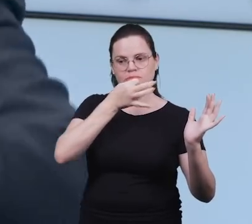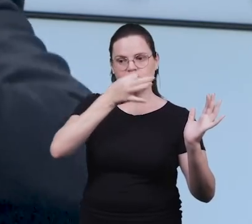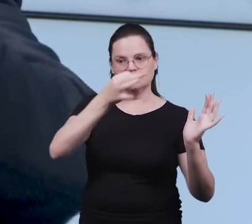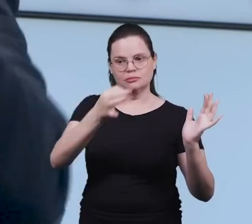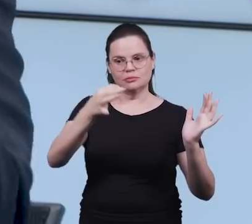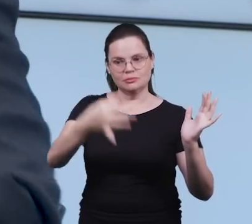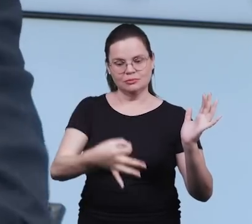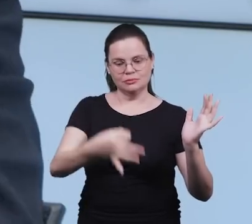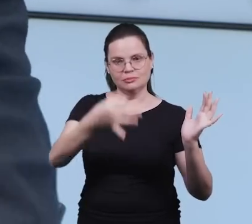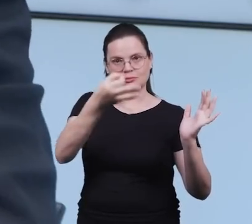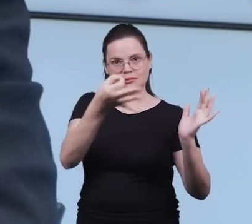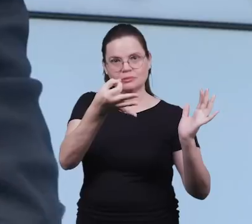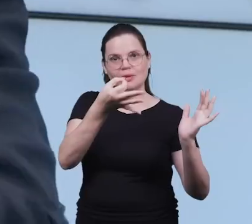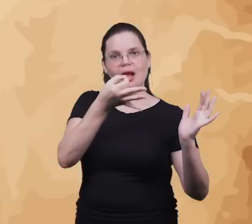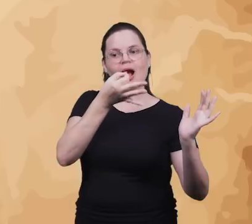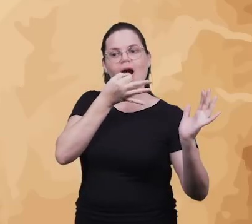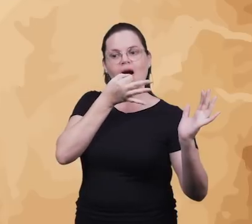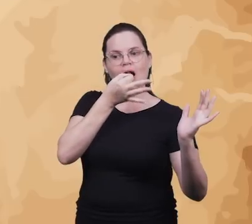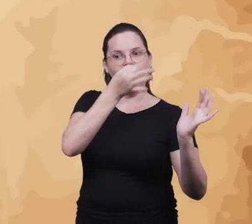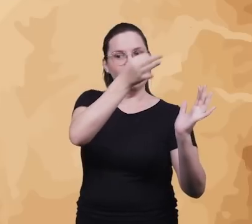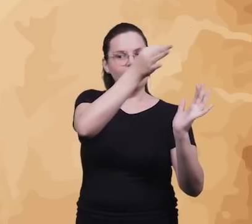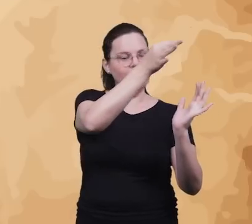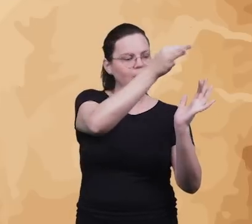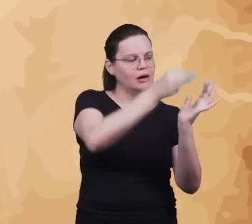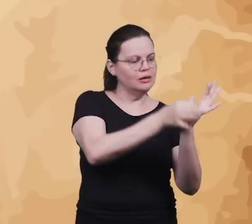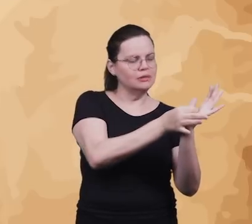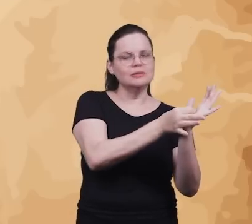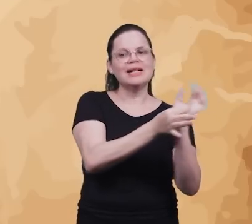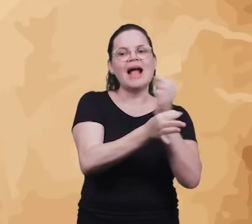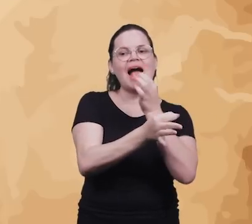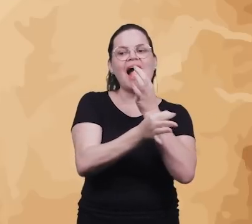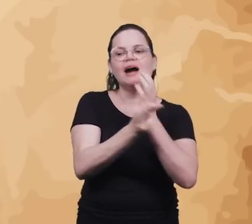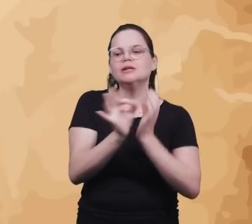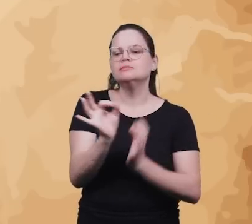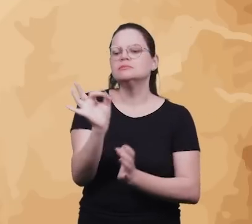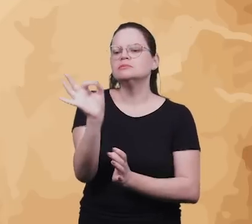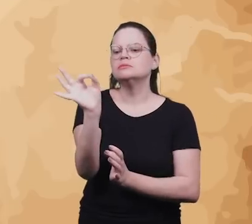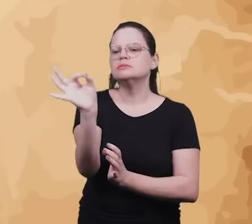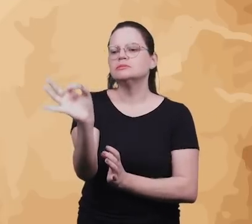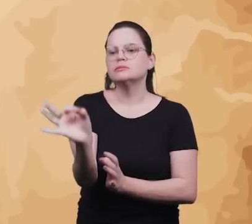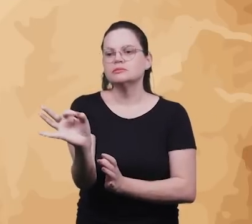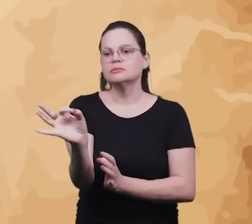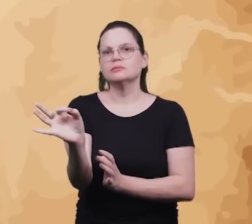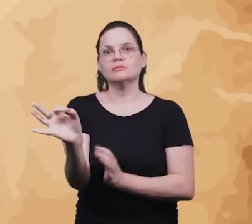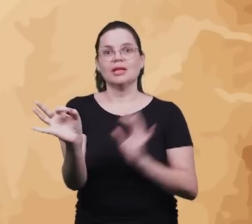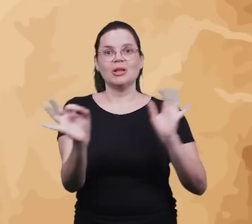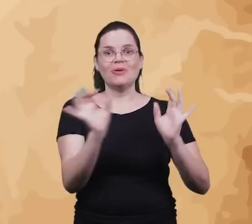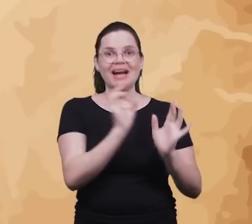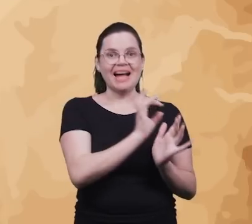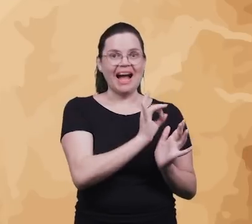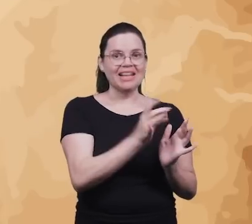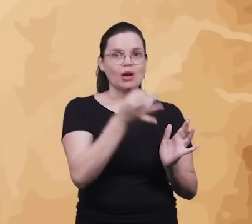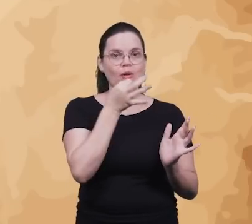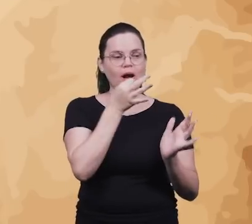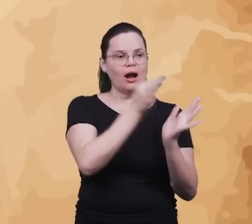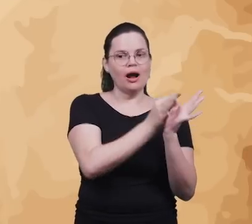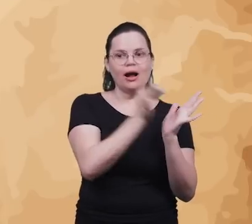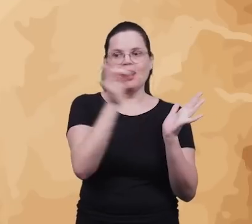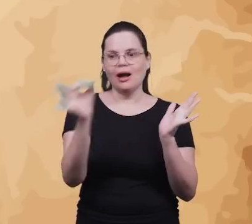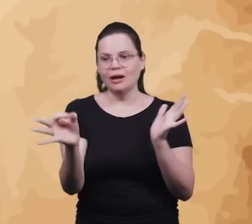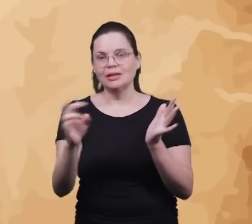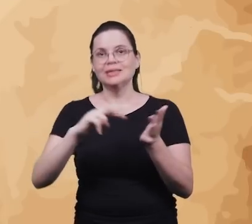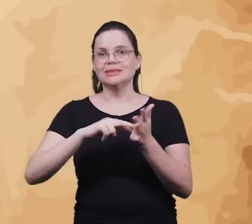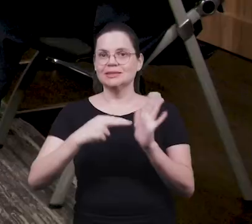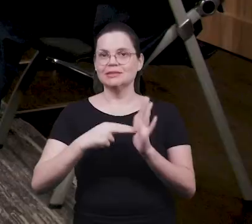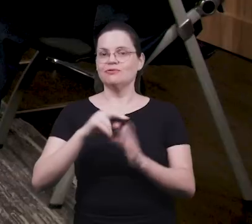cada Eucaristia dessa, um novo sacrifício. Então, sacrifício contínuo. Então, isso não